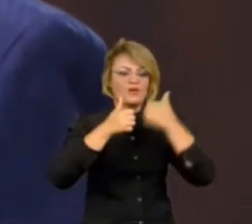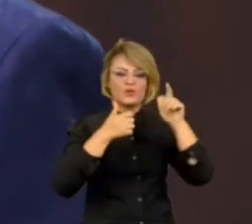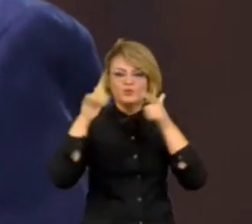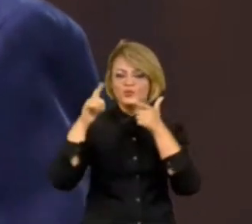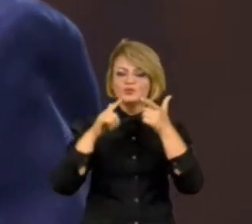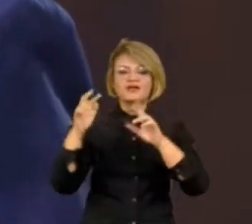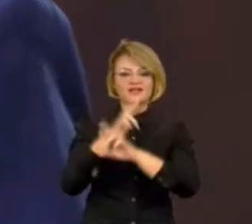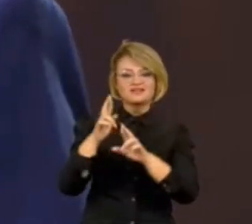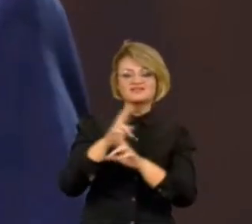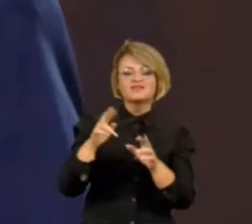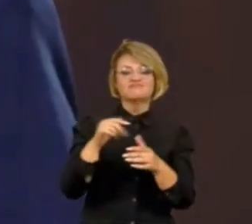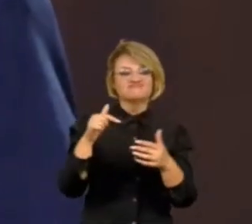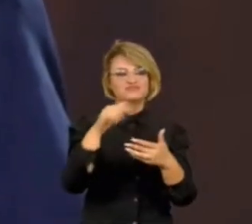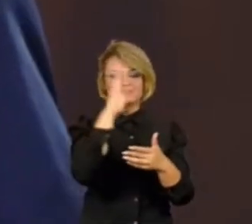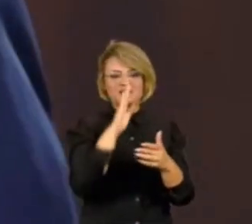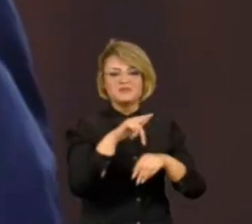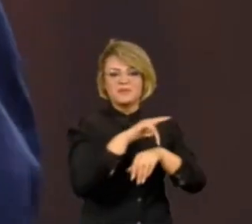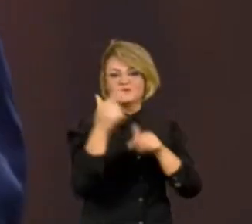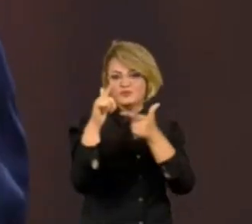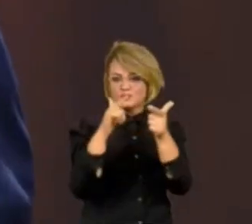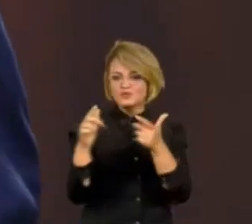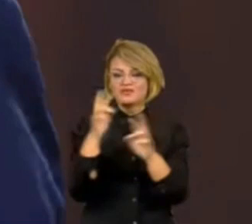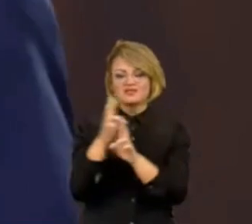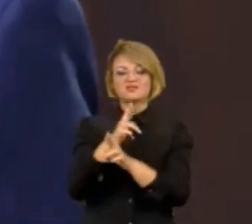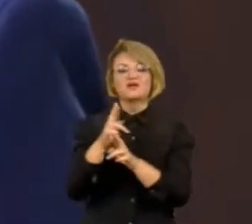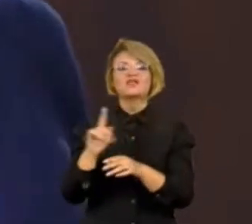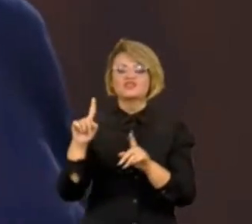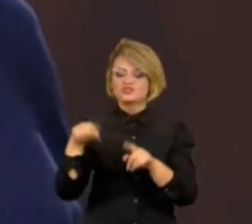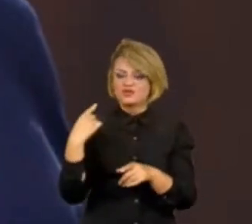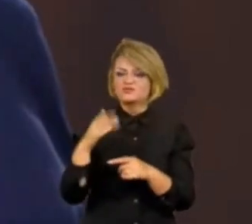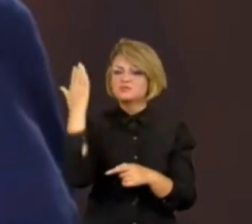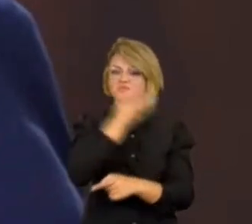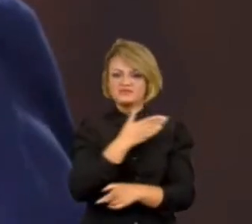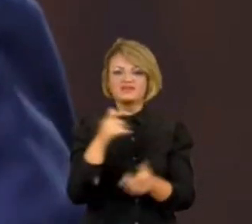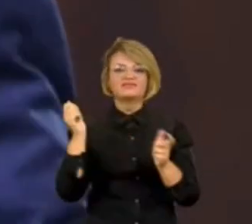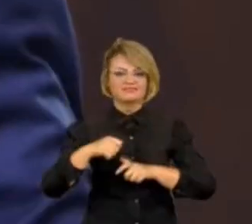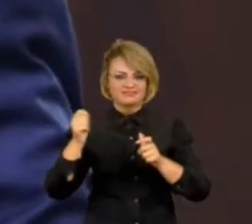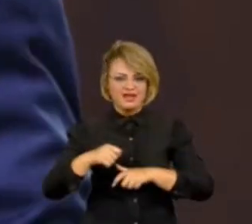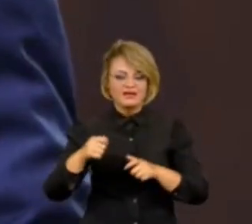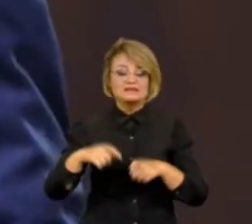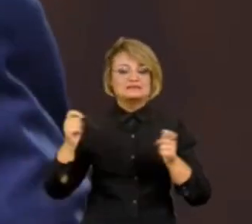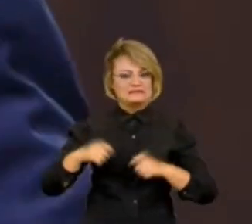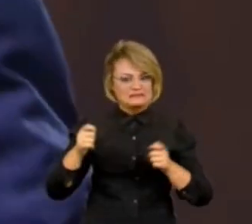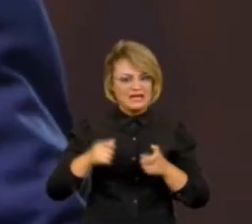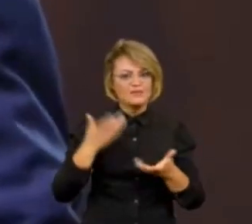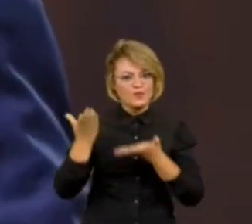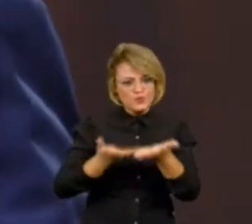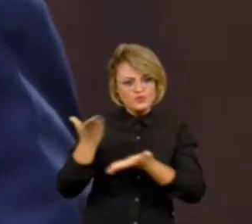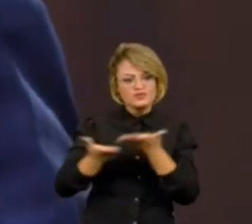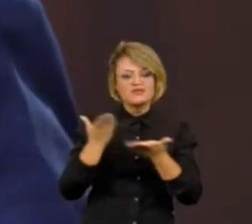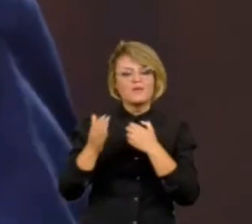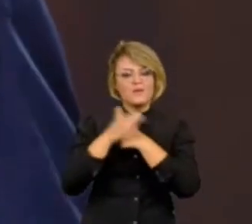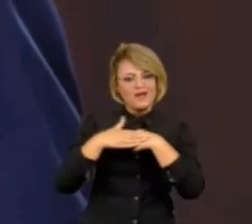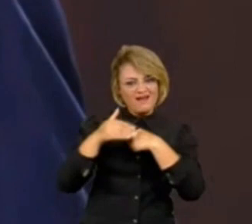Ou seja, nós vamos efetivamente provar que é preciso cuidar, é possível cuidar desse povo com carinho, com chamego,